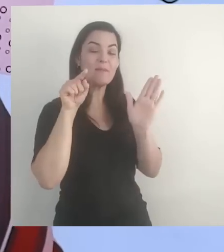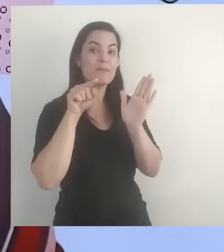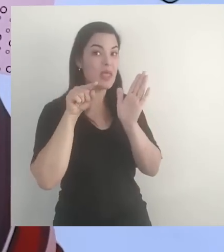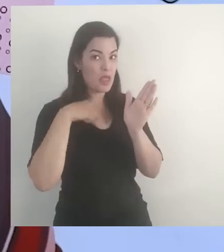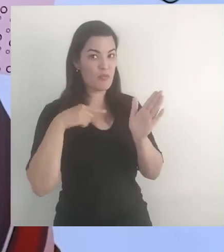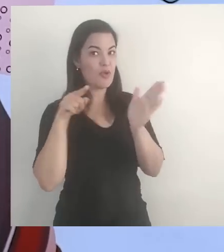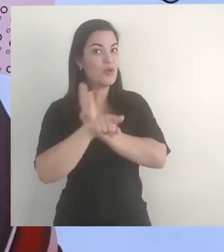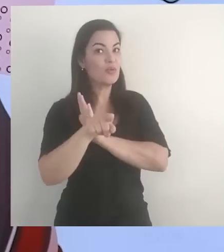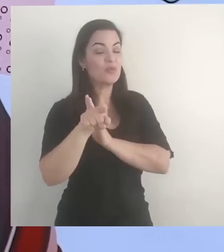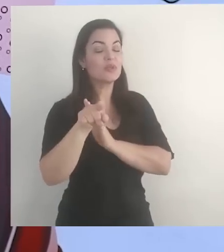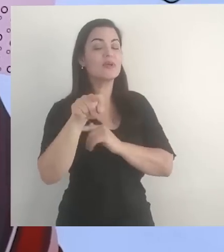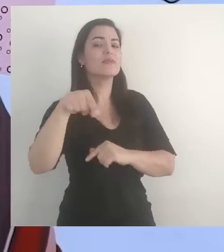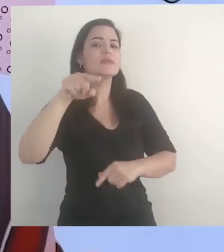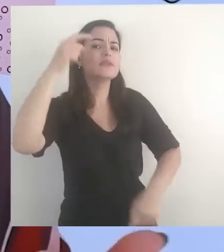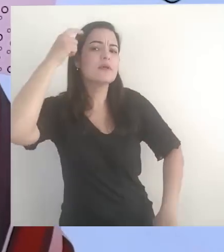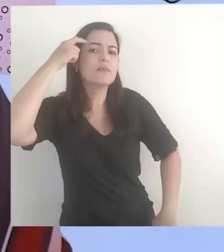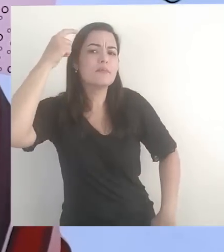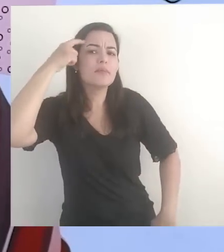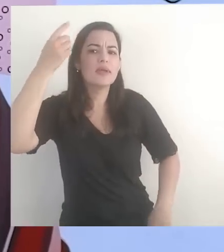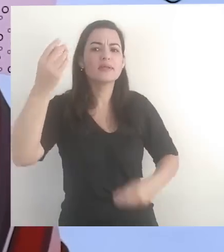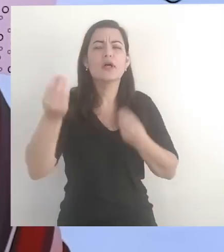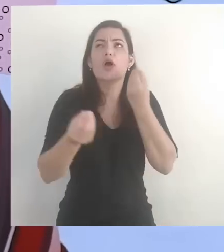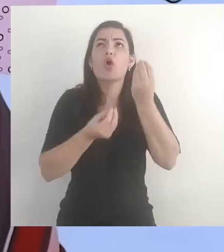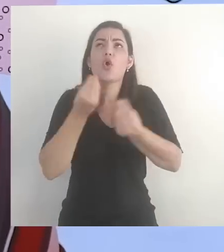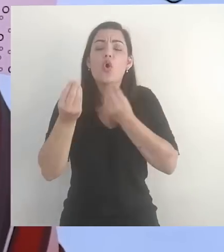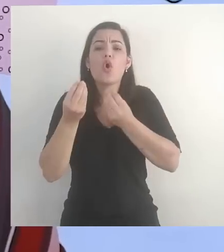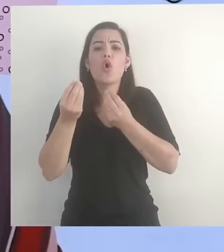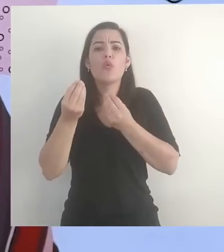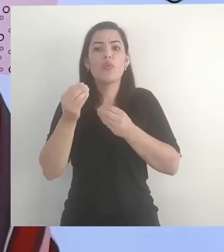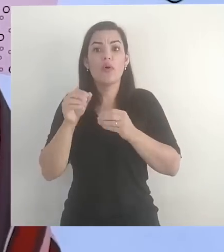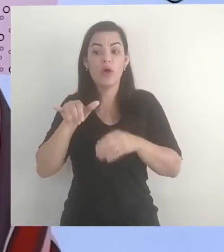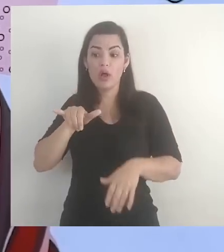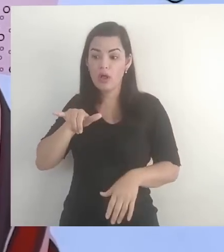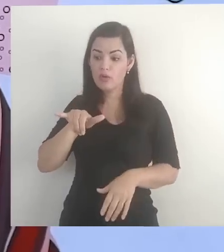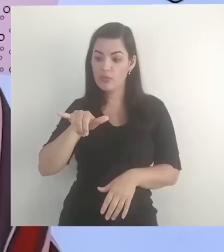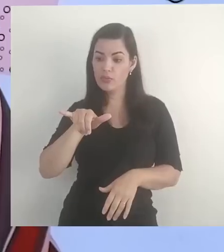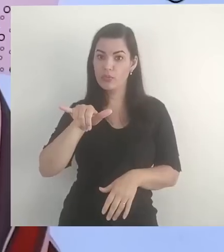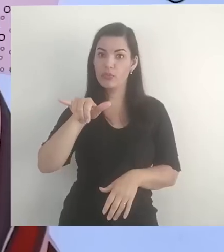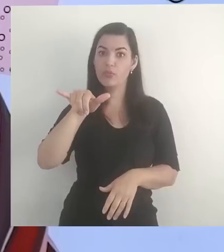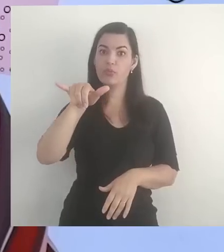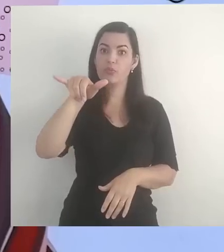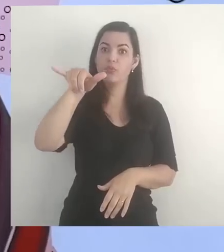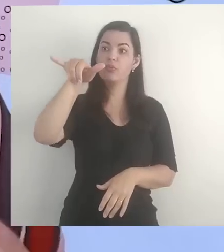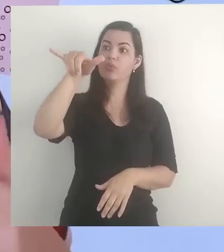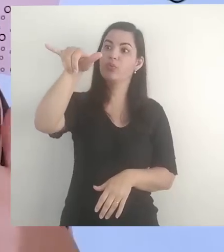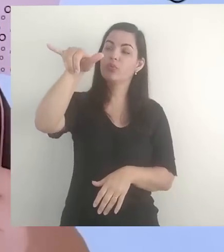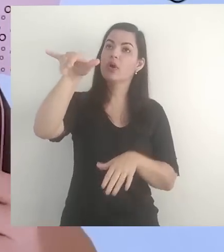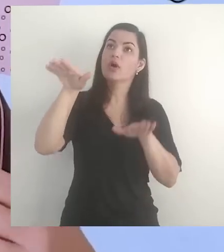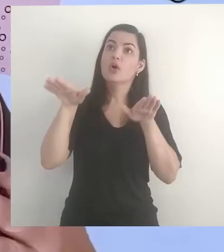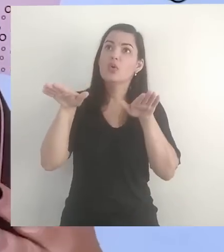nós precisávamos ter ou como era possível mantermos um avião